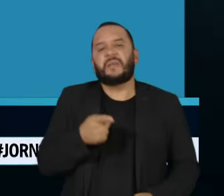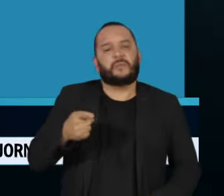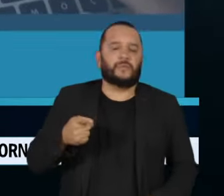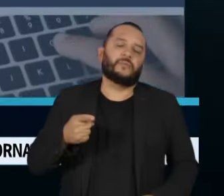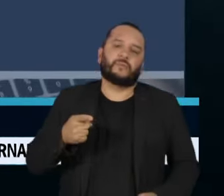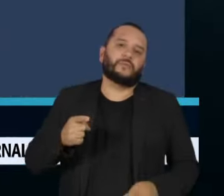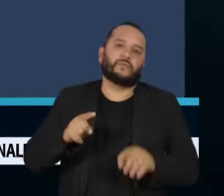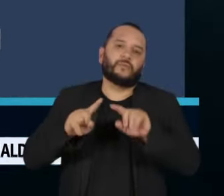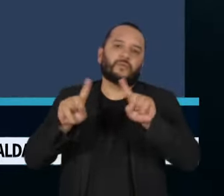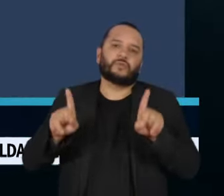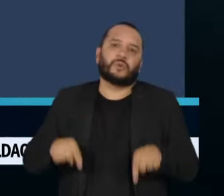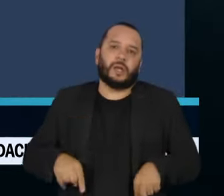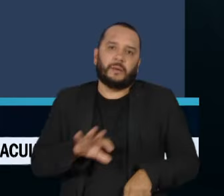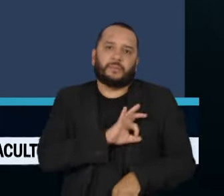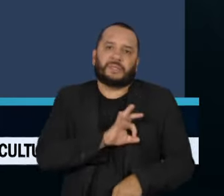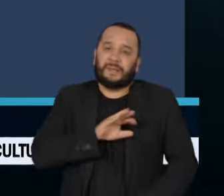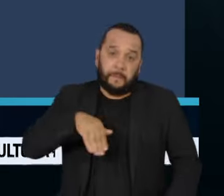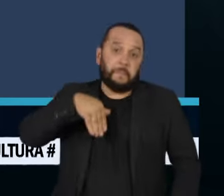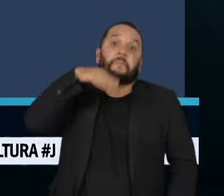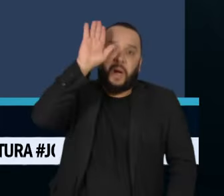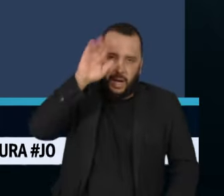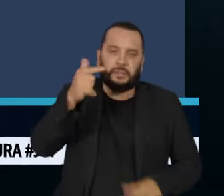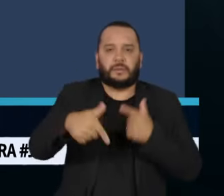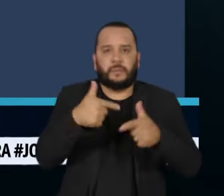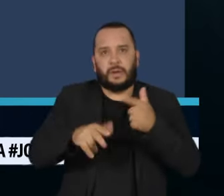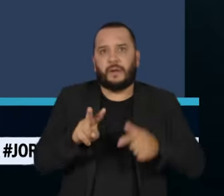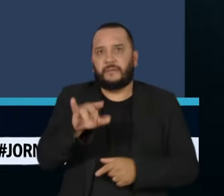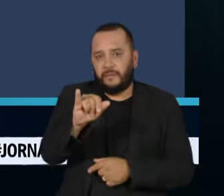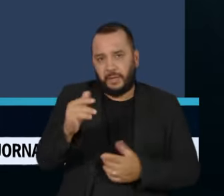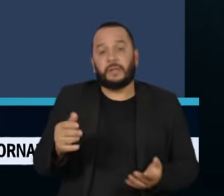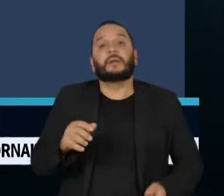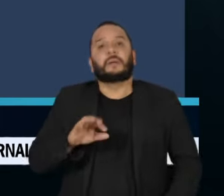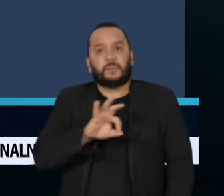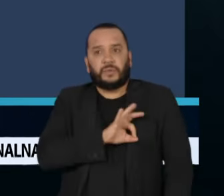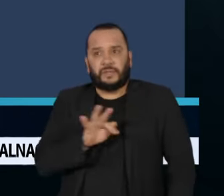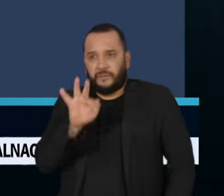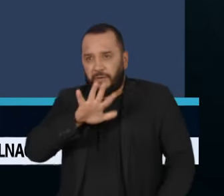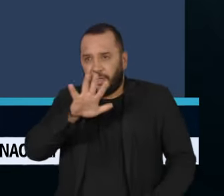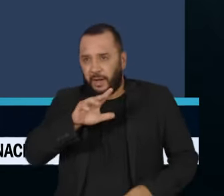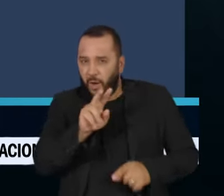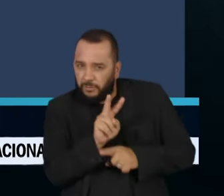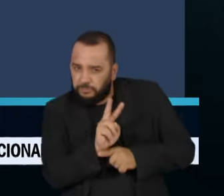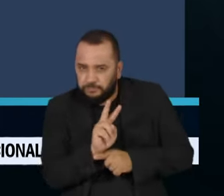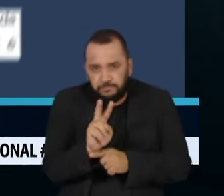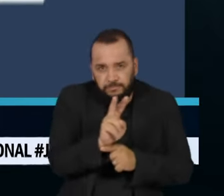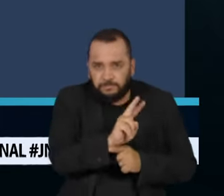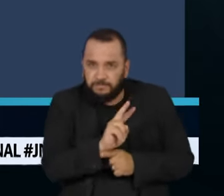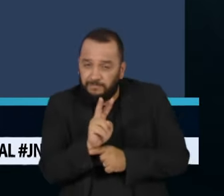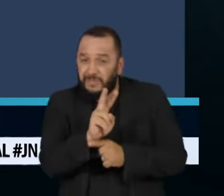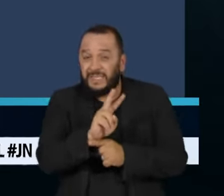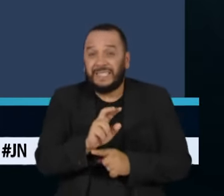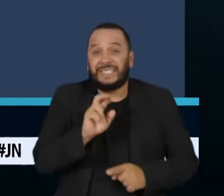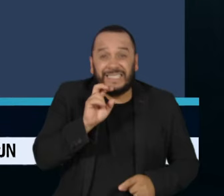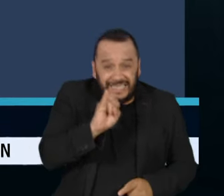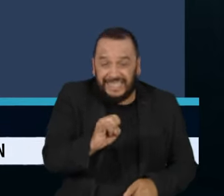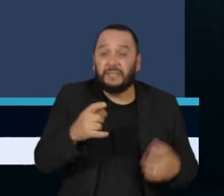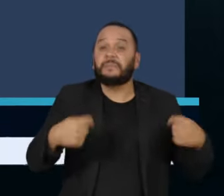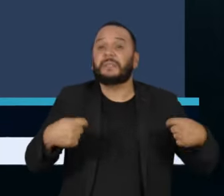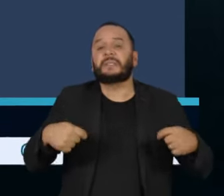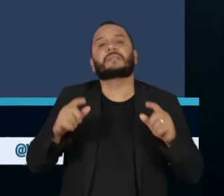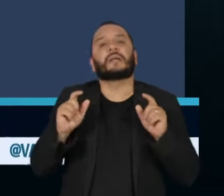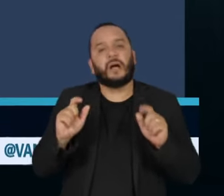Em um comunicado, a PF afirmou que monitora os eventos adversos desde o fim do segundo turno das eleições e que, se for necessário,